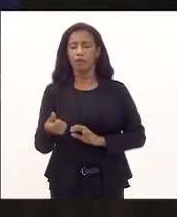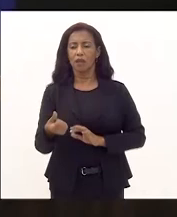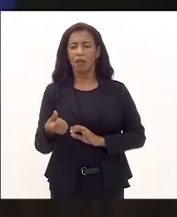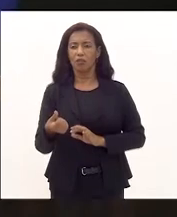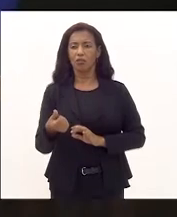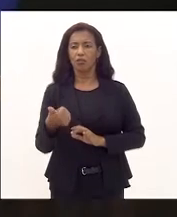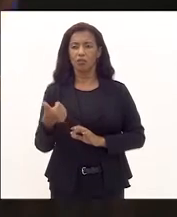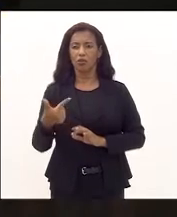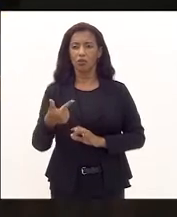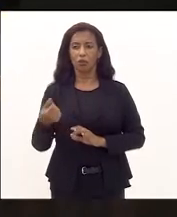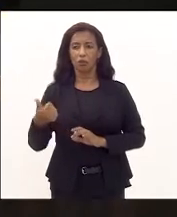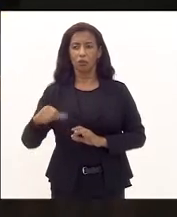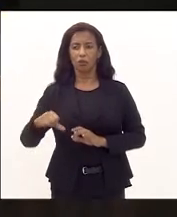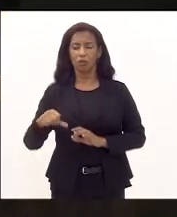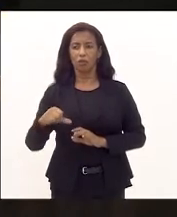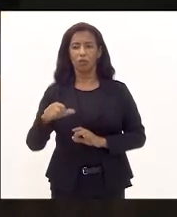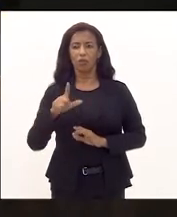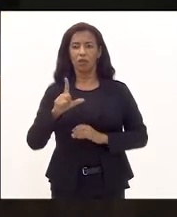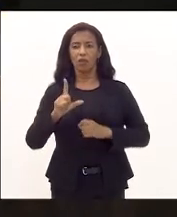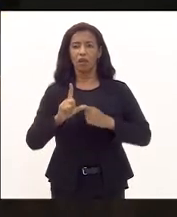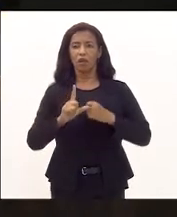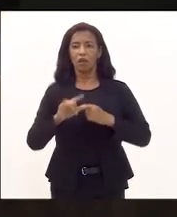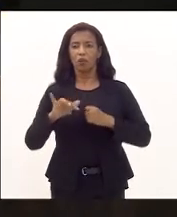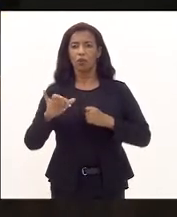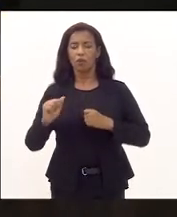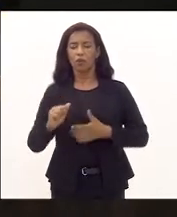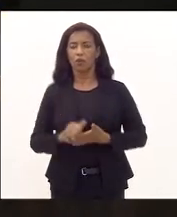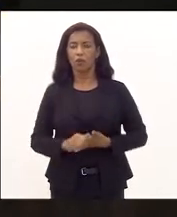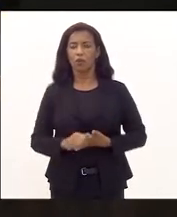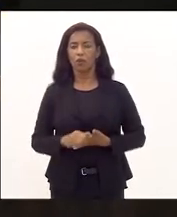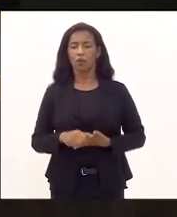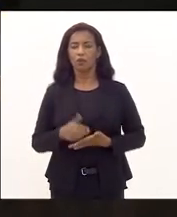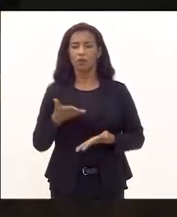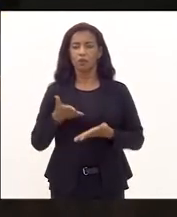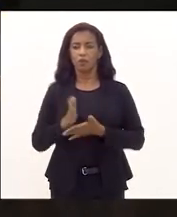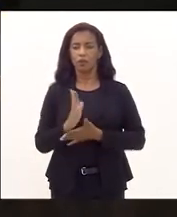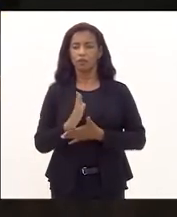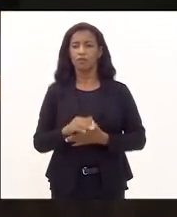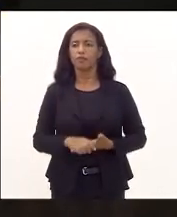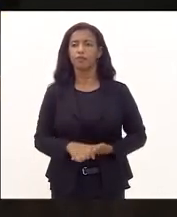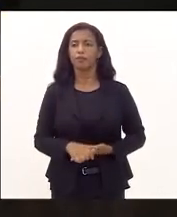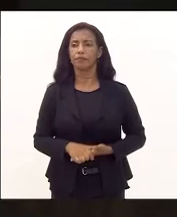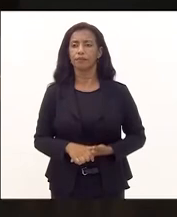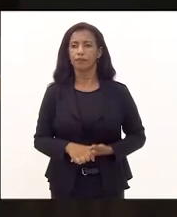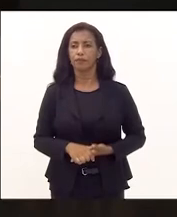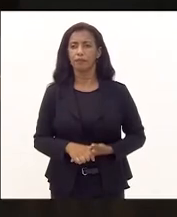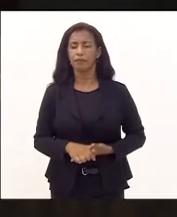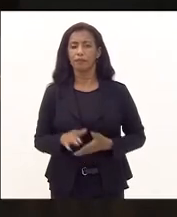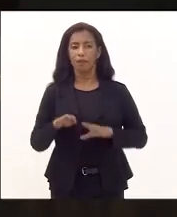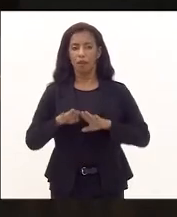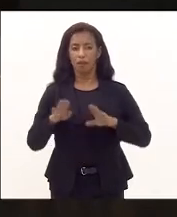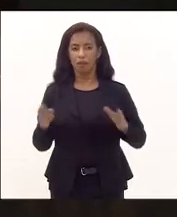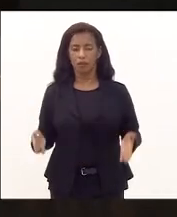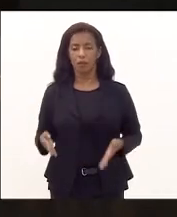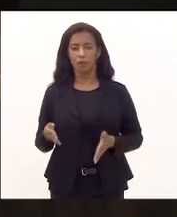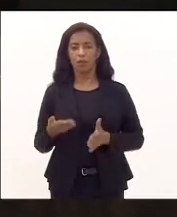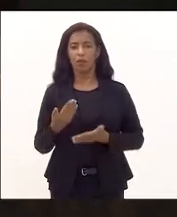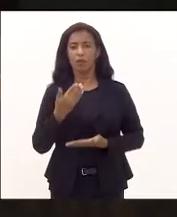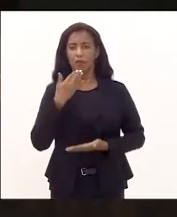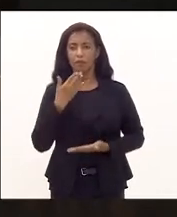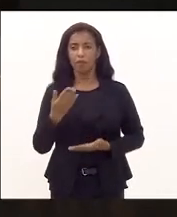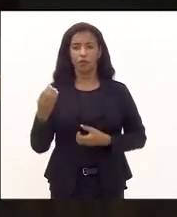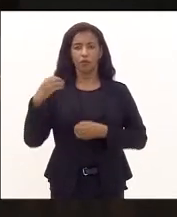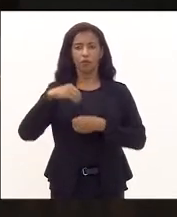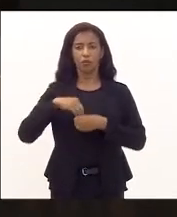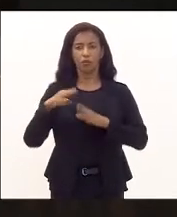1427-19, deputada Lucinha. Senhores que aprovam, aprovado. Há sobre a mesa requerimento de inclusão